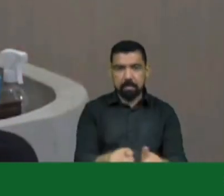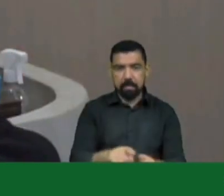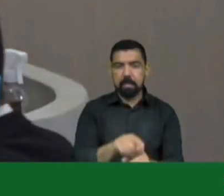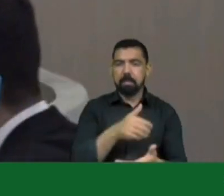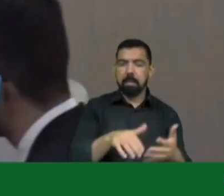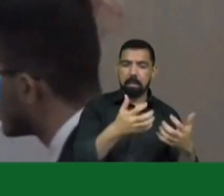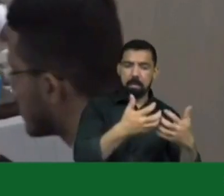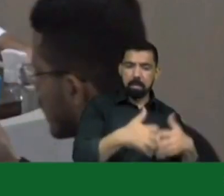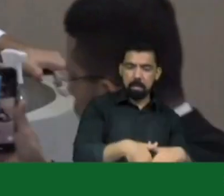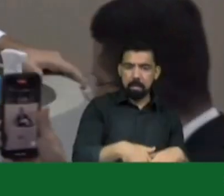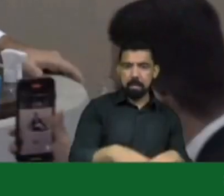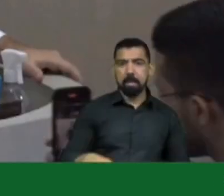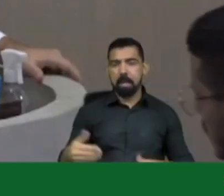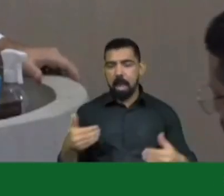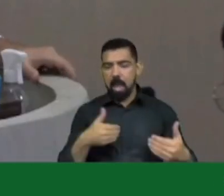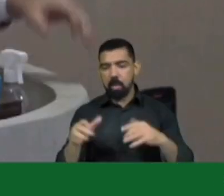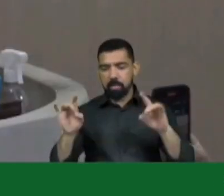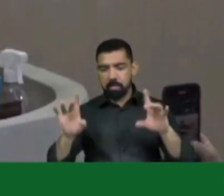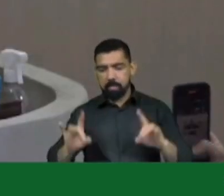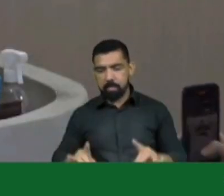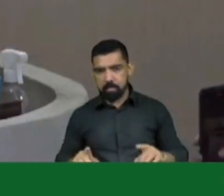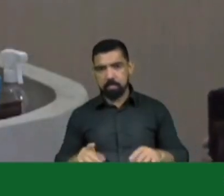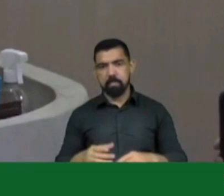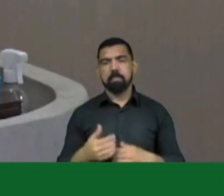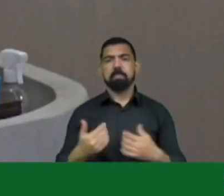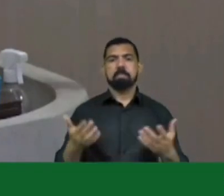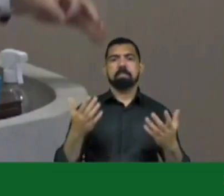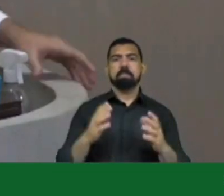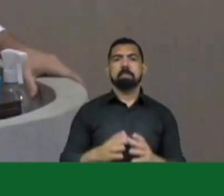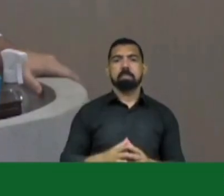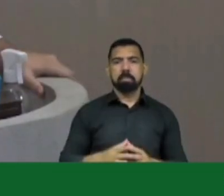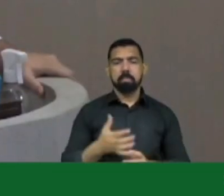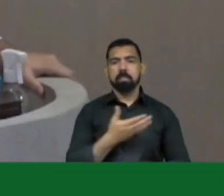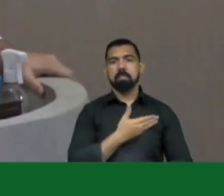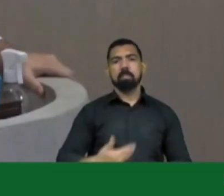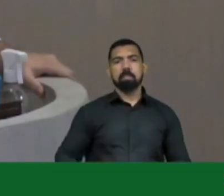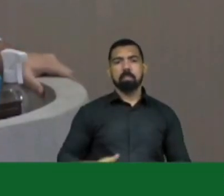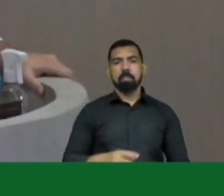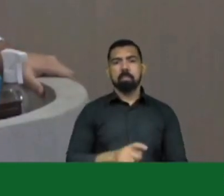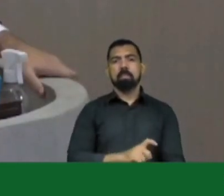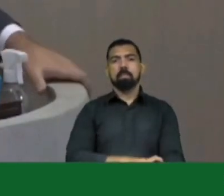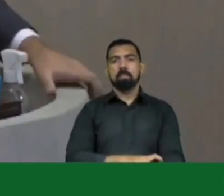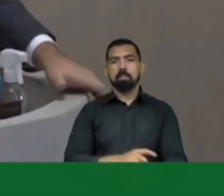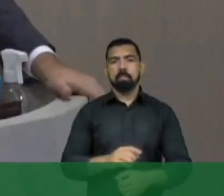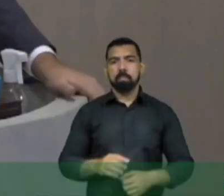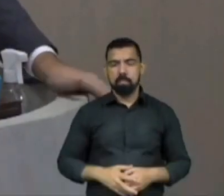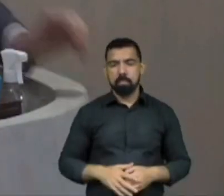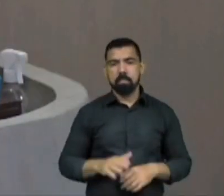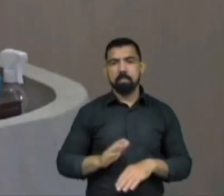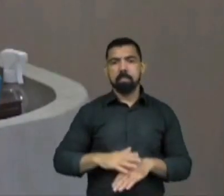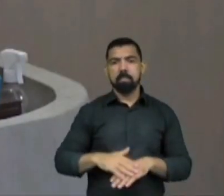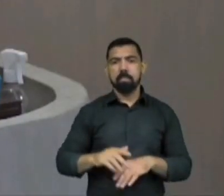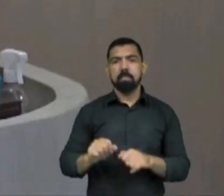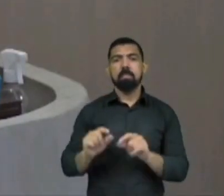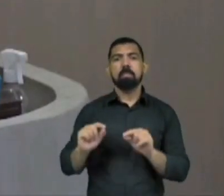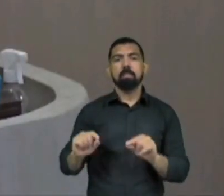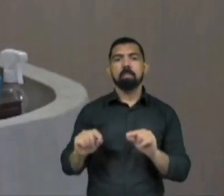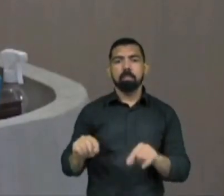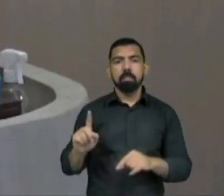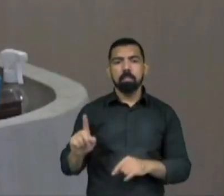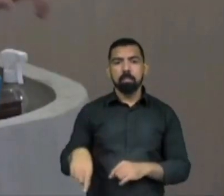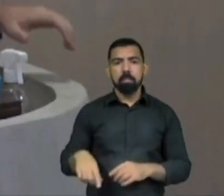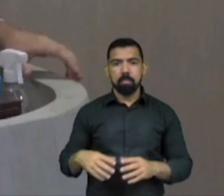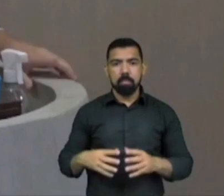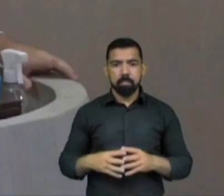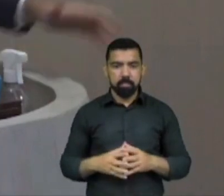que se cria assessoria especial. O governador Humano de Freitas, do PT, está simplesmente pegando